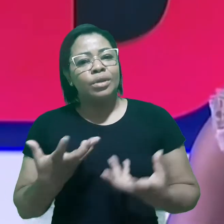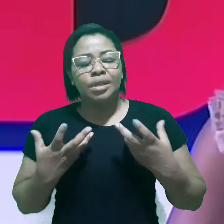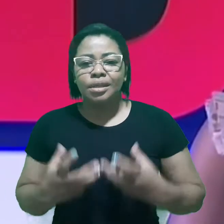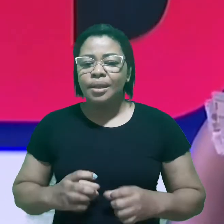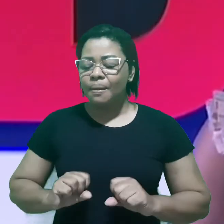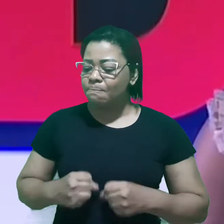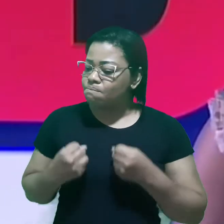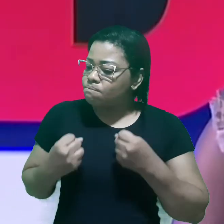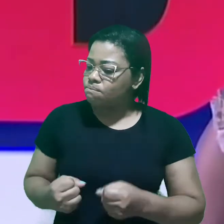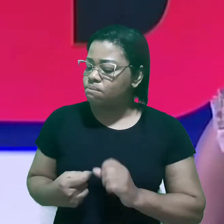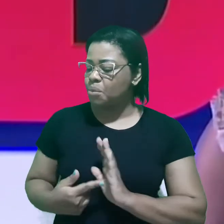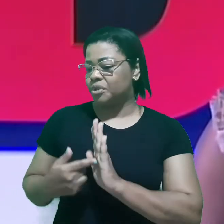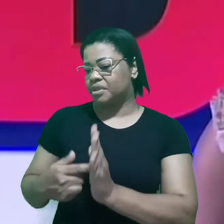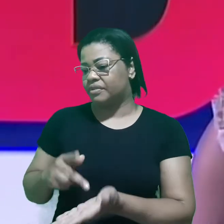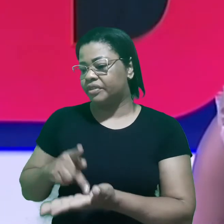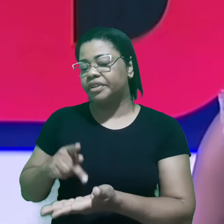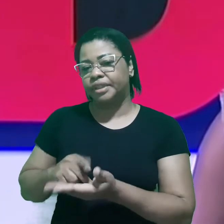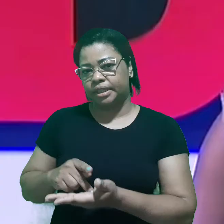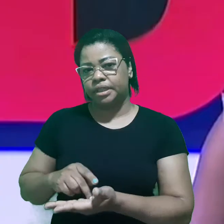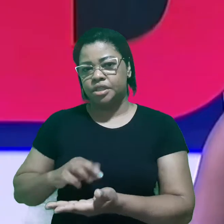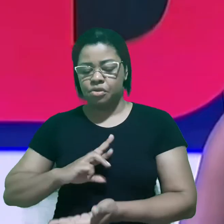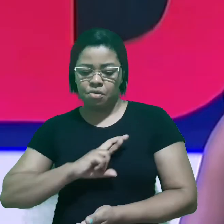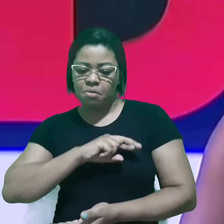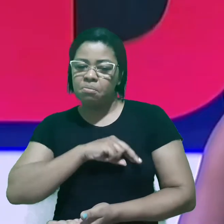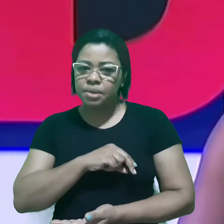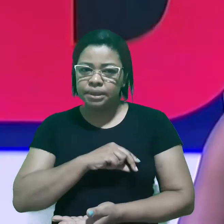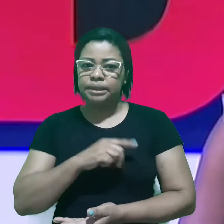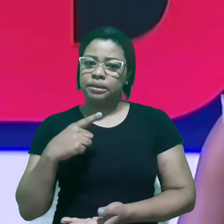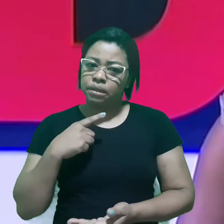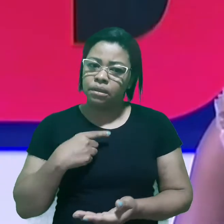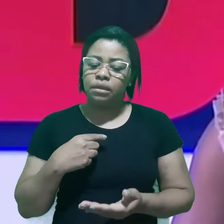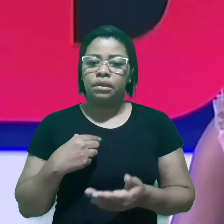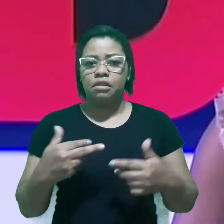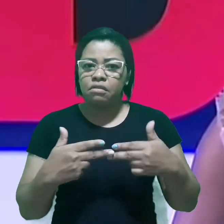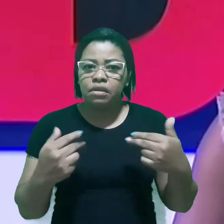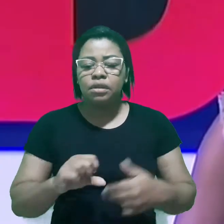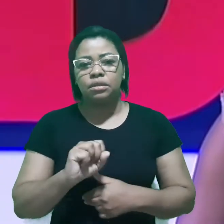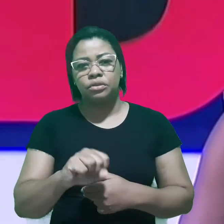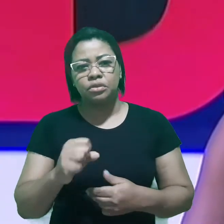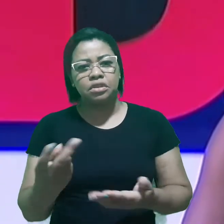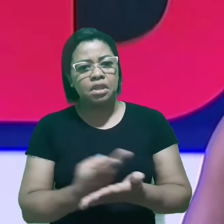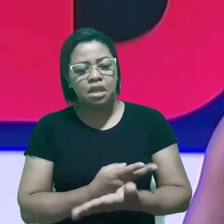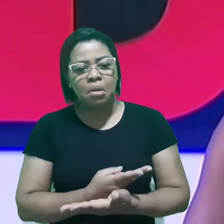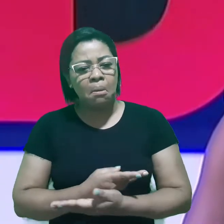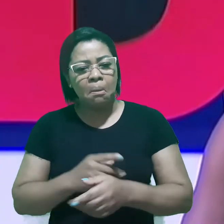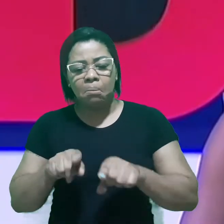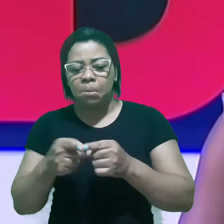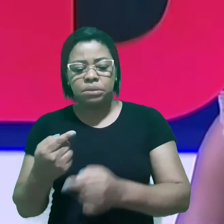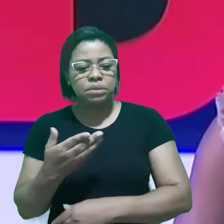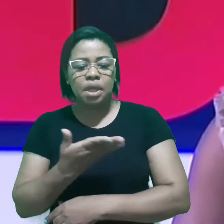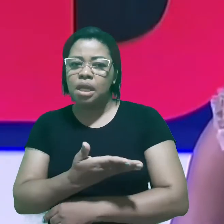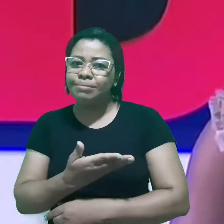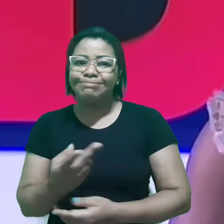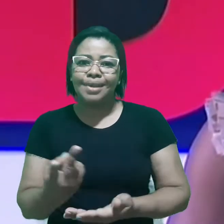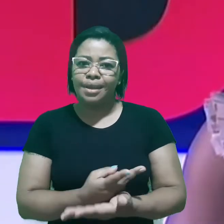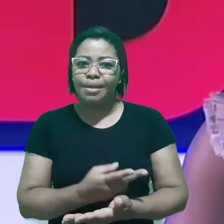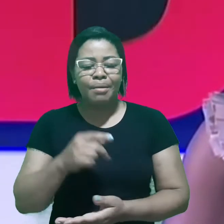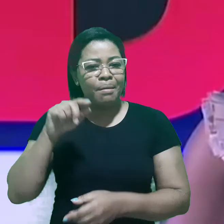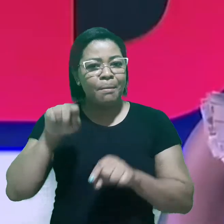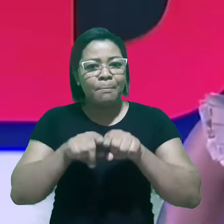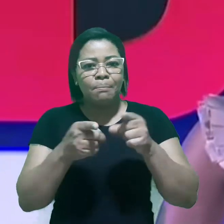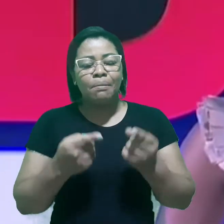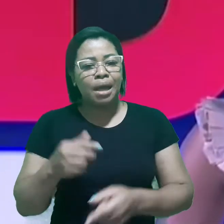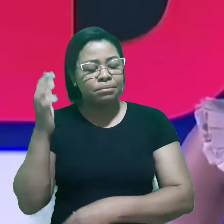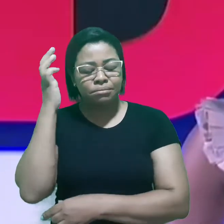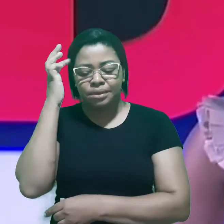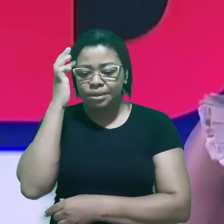havia falhado em vários lugares. Mas eu nunca teria imaginado que ele havia falhado em alcançar alguma coisa chamada autenticidade